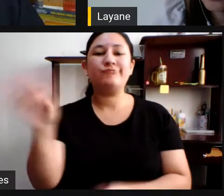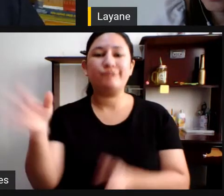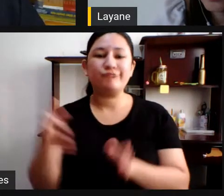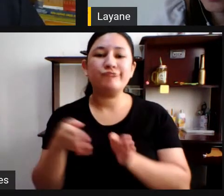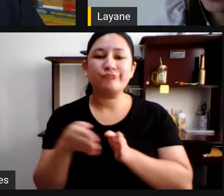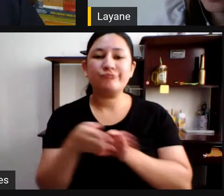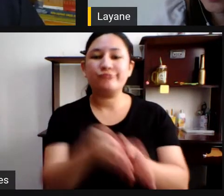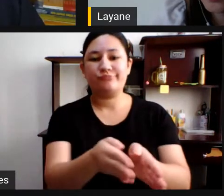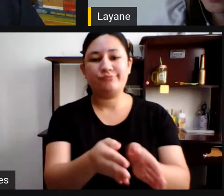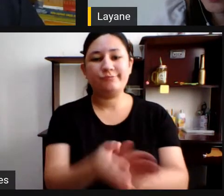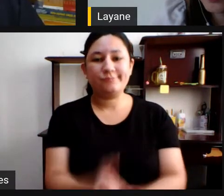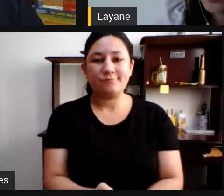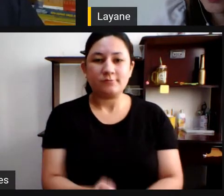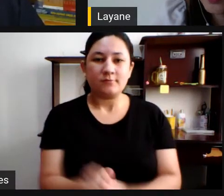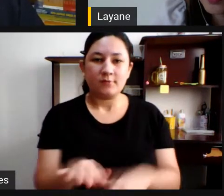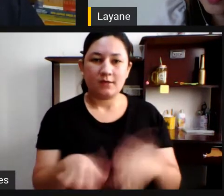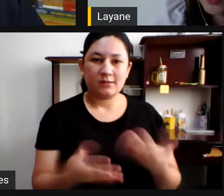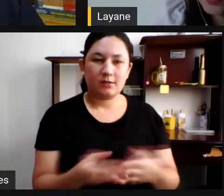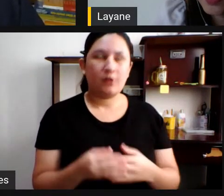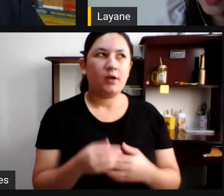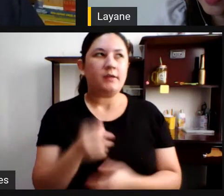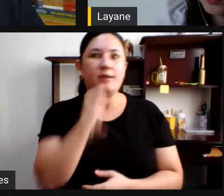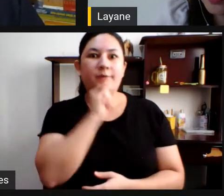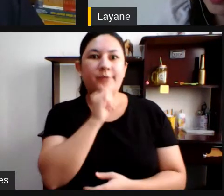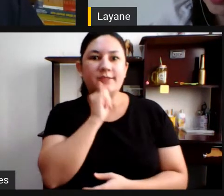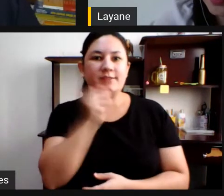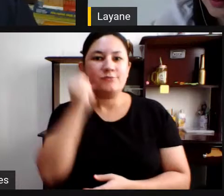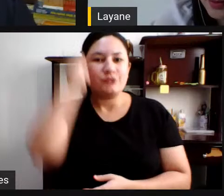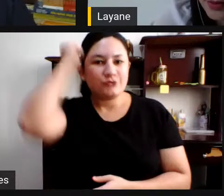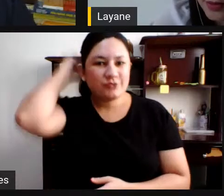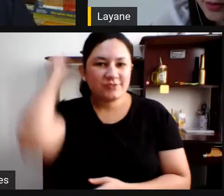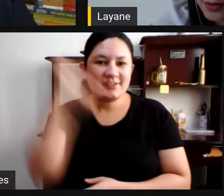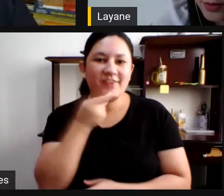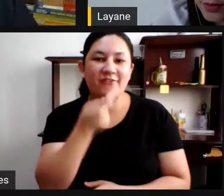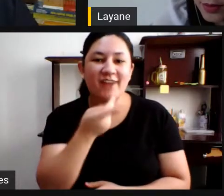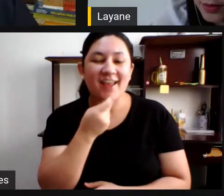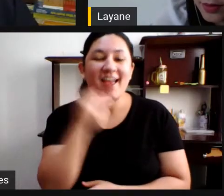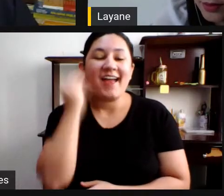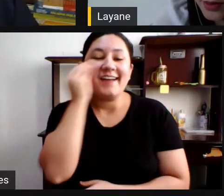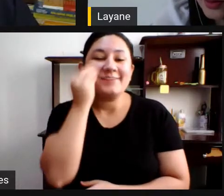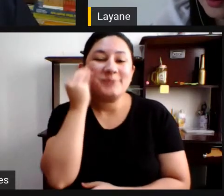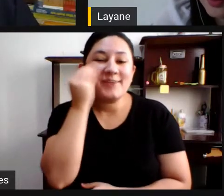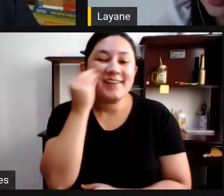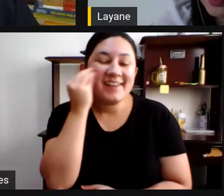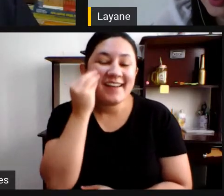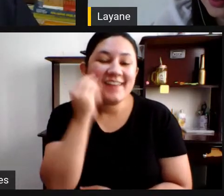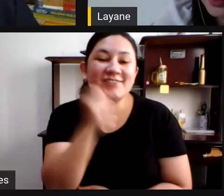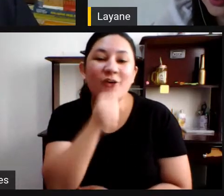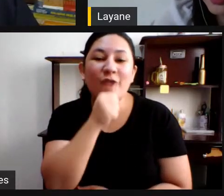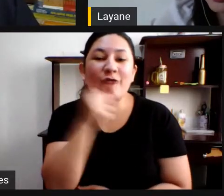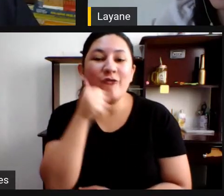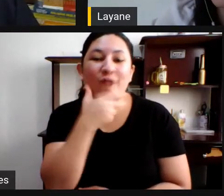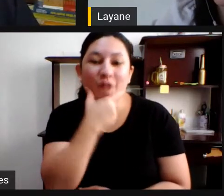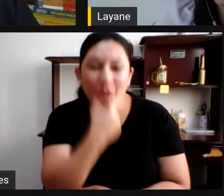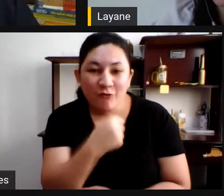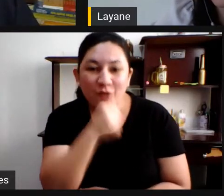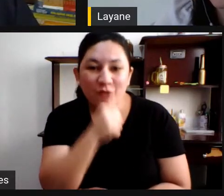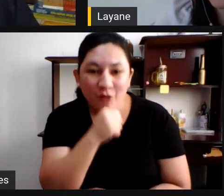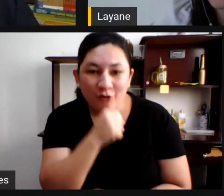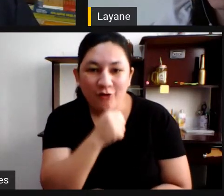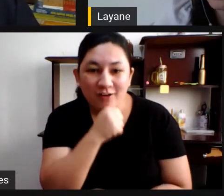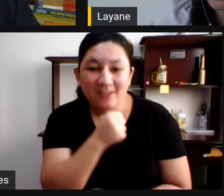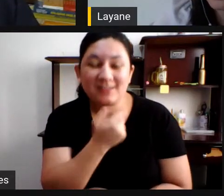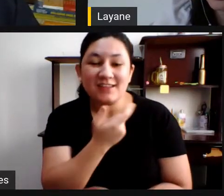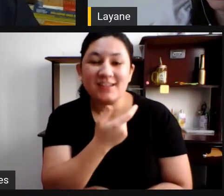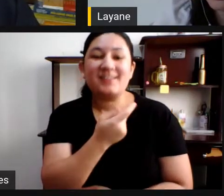ele lembra a experiência do avô fazendo tendo hipóteses a respeito de um barco que funcionasse a partir de uns